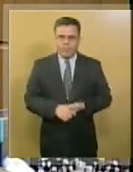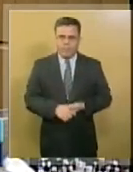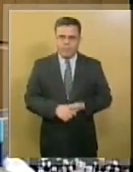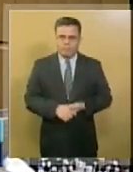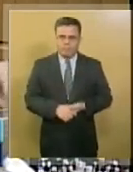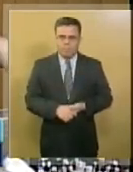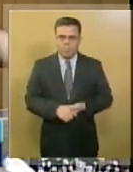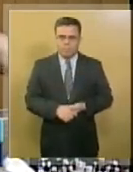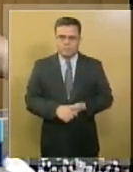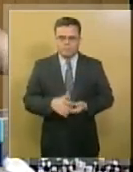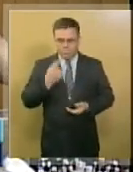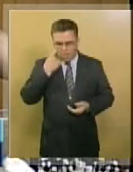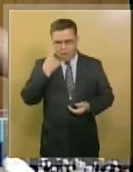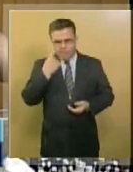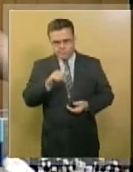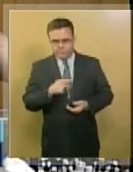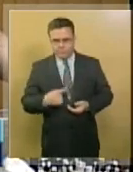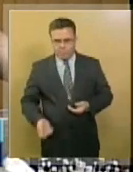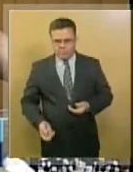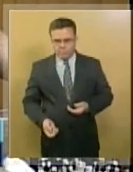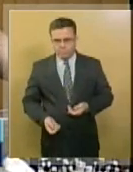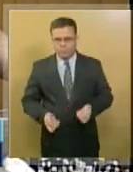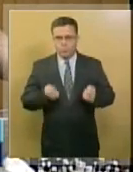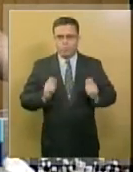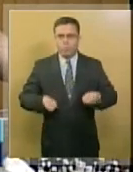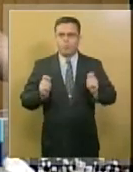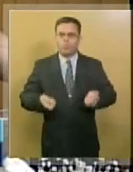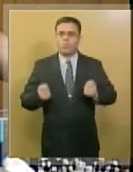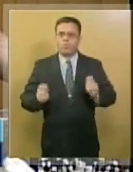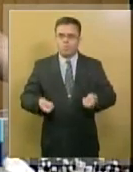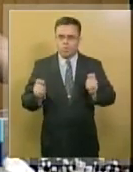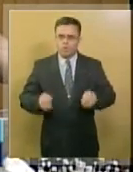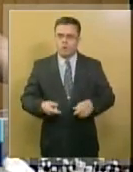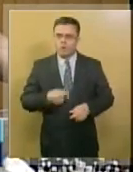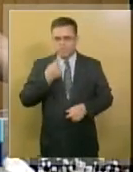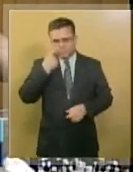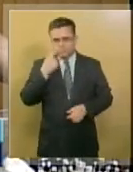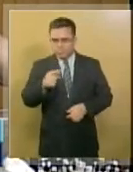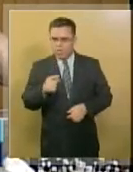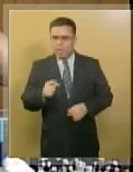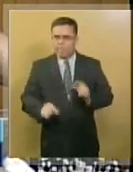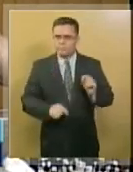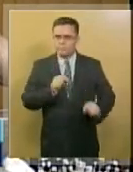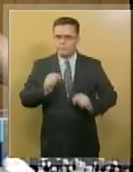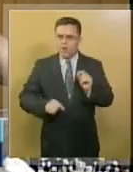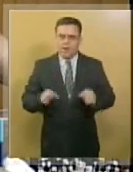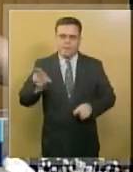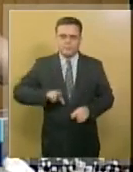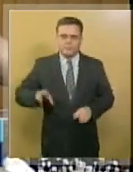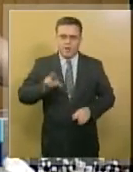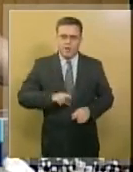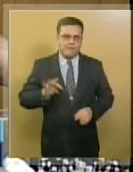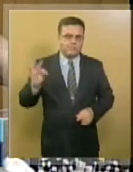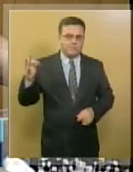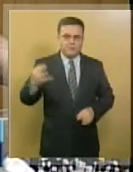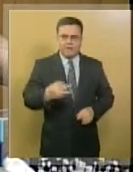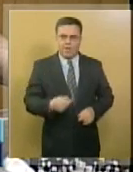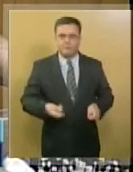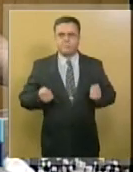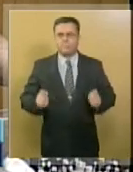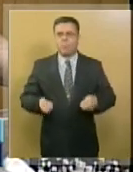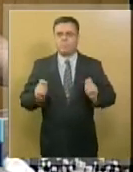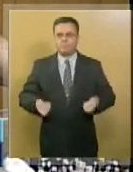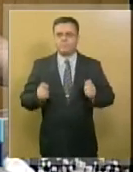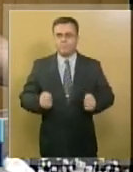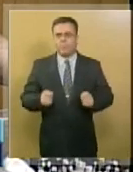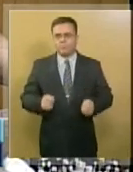Um momento. Olha só. Carroças. Animais de tração são usados por todos aqui, lhes informam